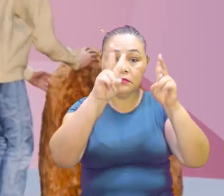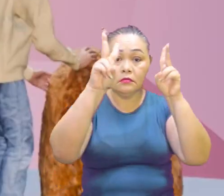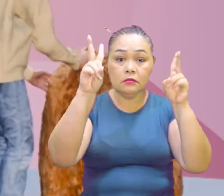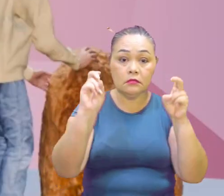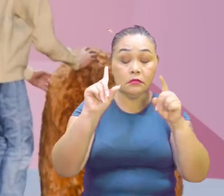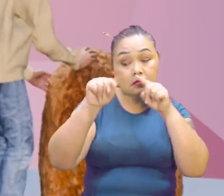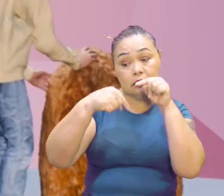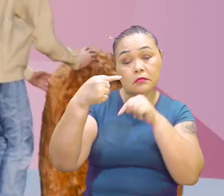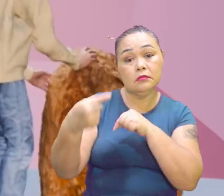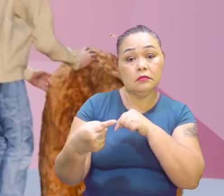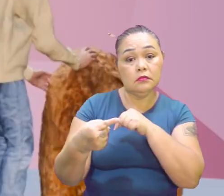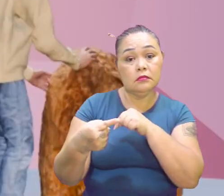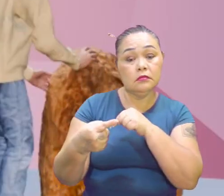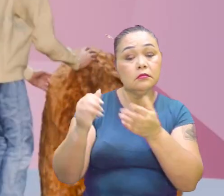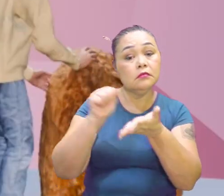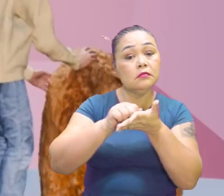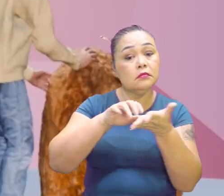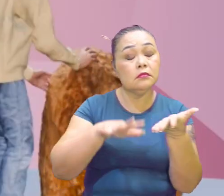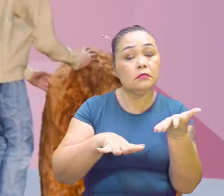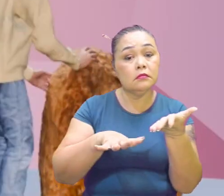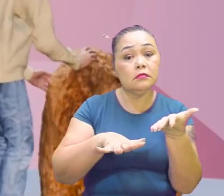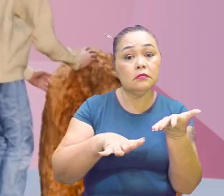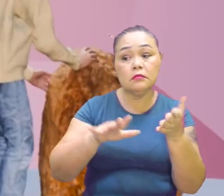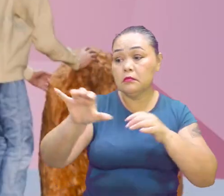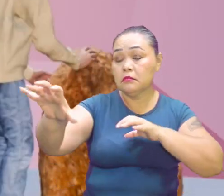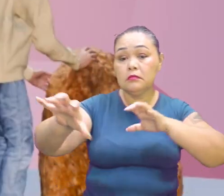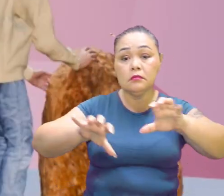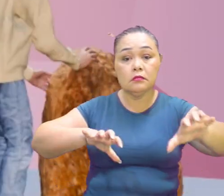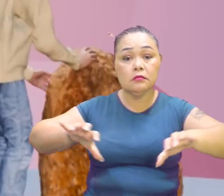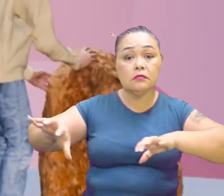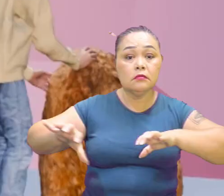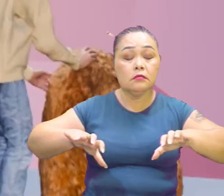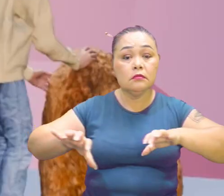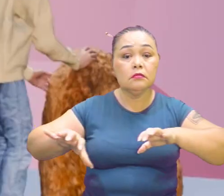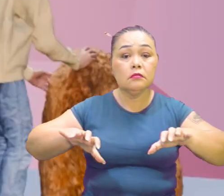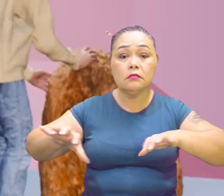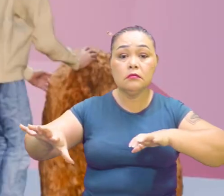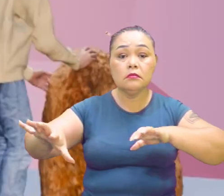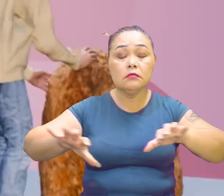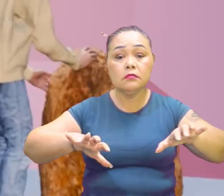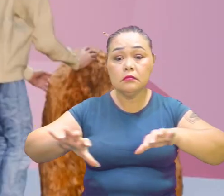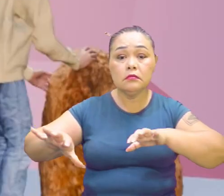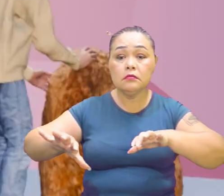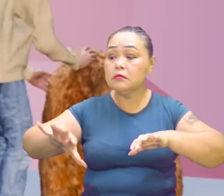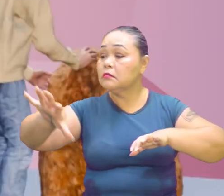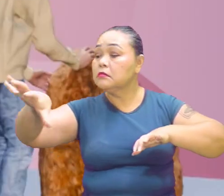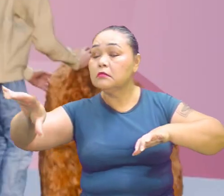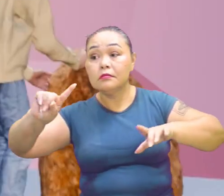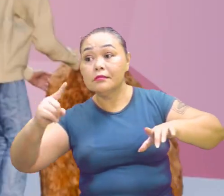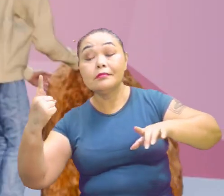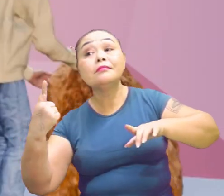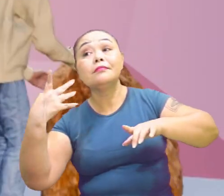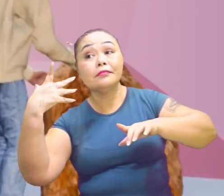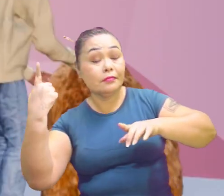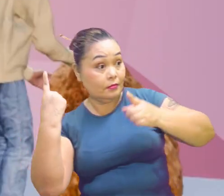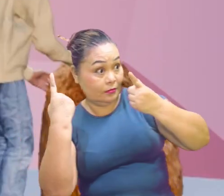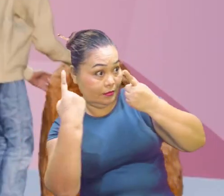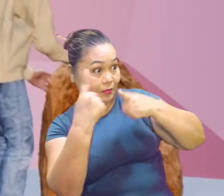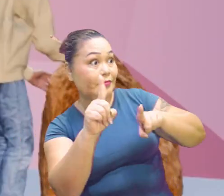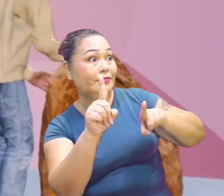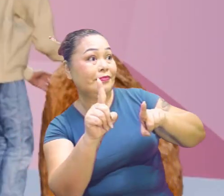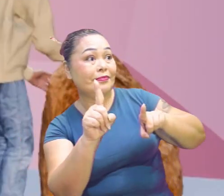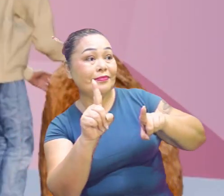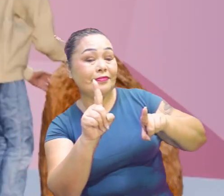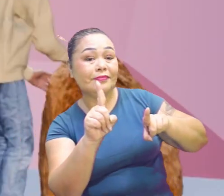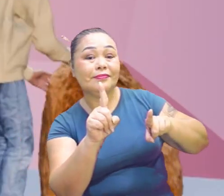tema e aí depois, como atividade, dividir a turma em grupos e aí esses grupos, um vai falar contra e aí vai ter